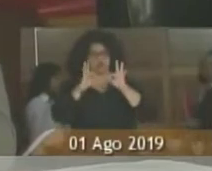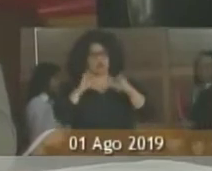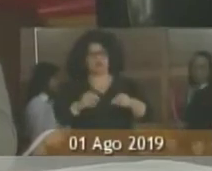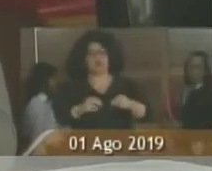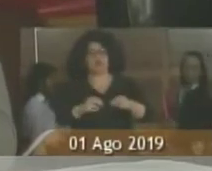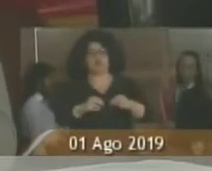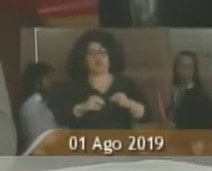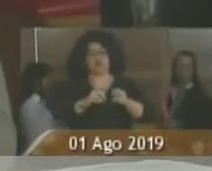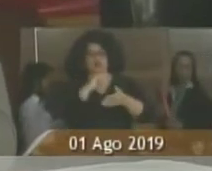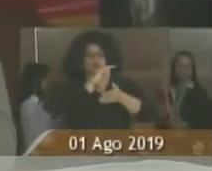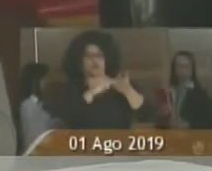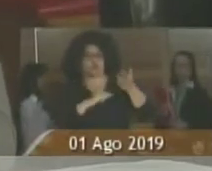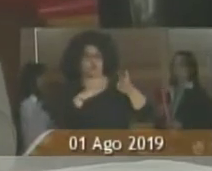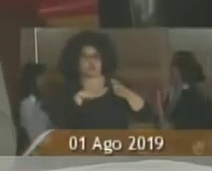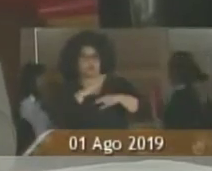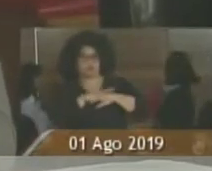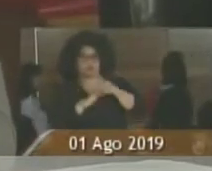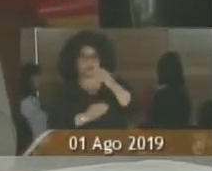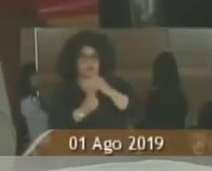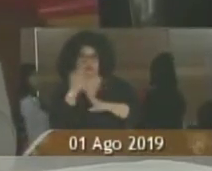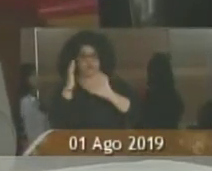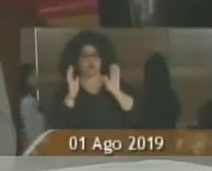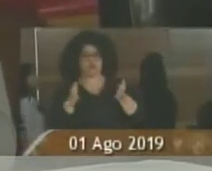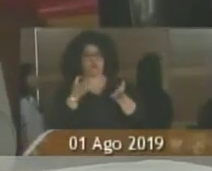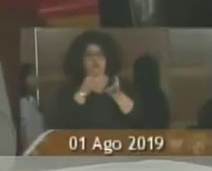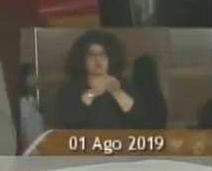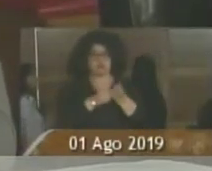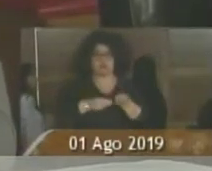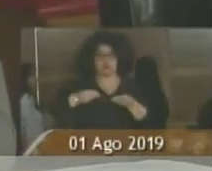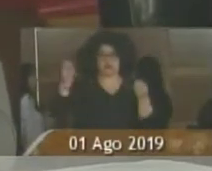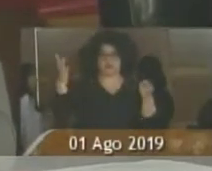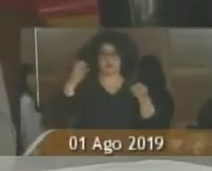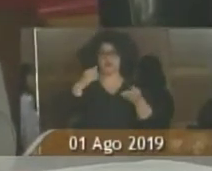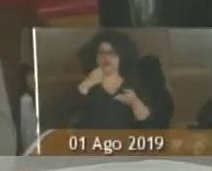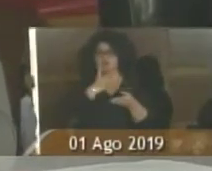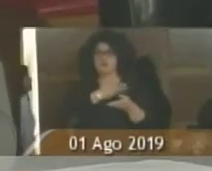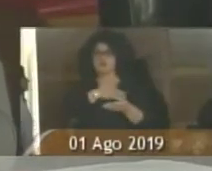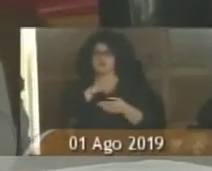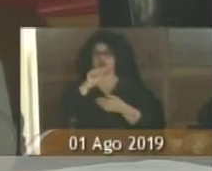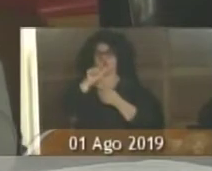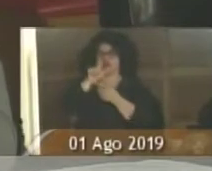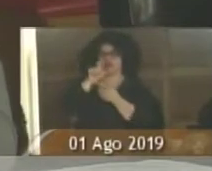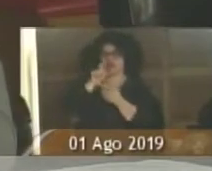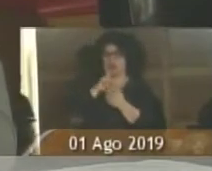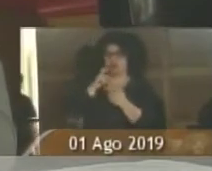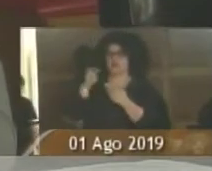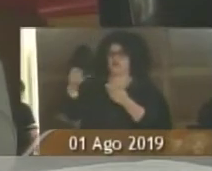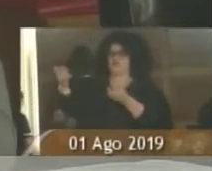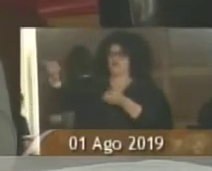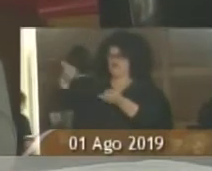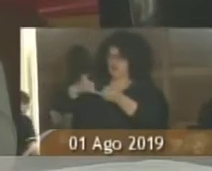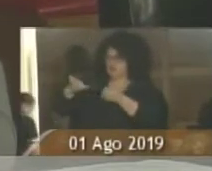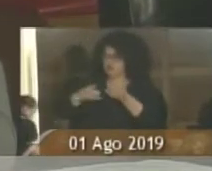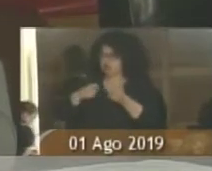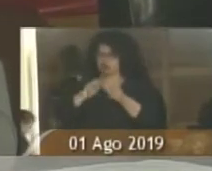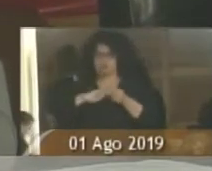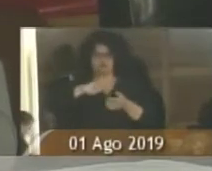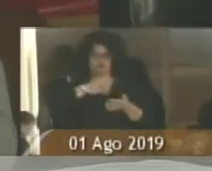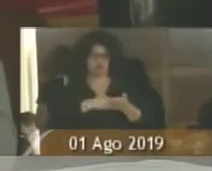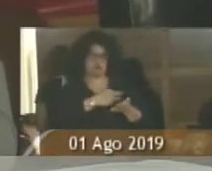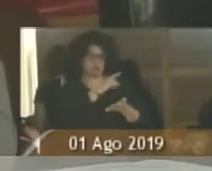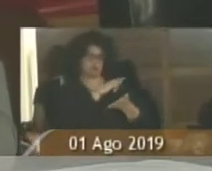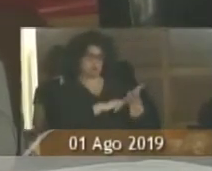indicações aqui de minha autoria foram enviadas pelo amigo Alex do Reboque. Então está aqui o meu grande abraço e parabenizar